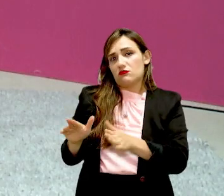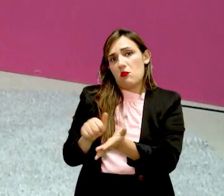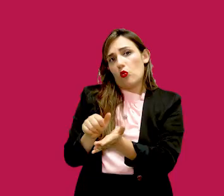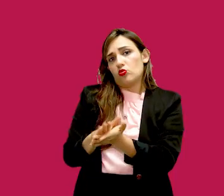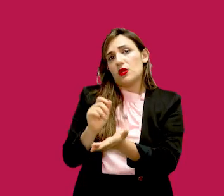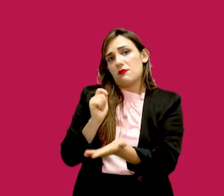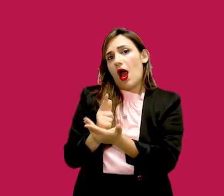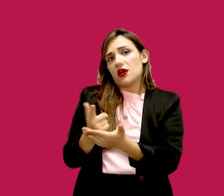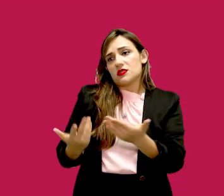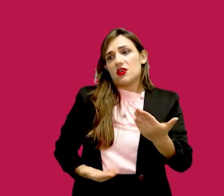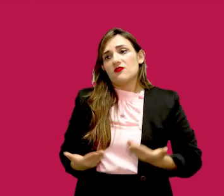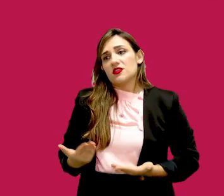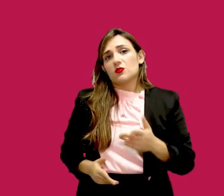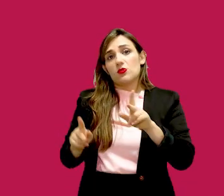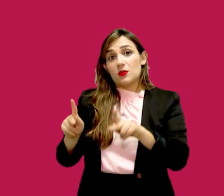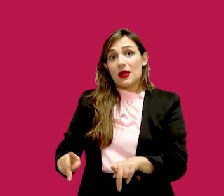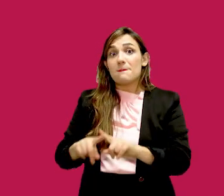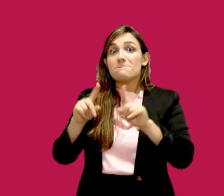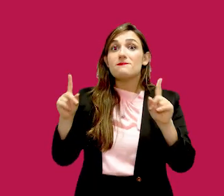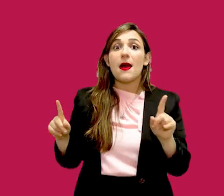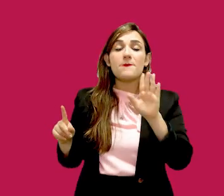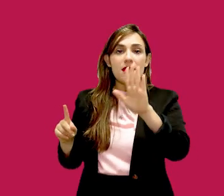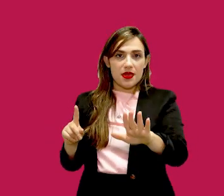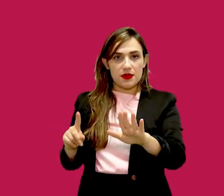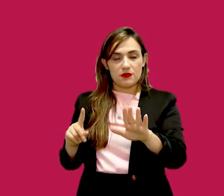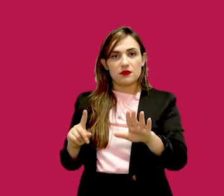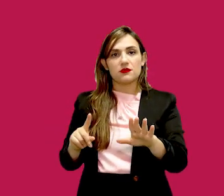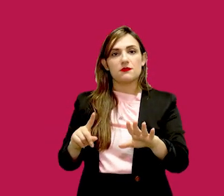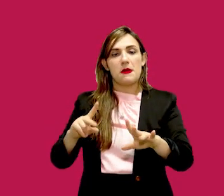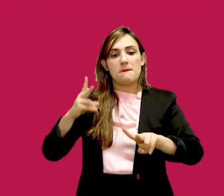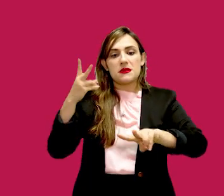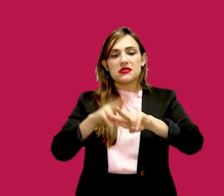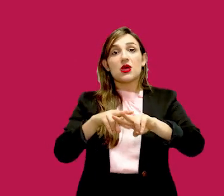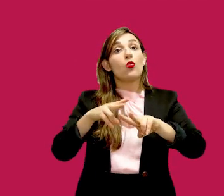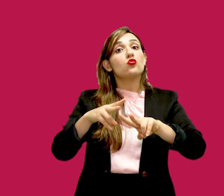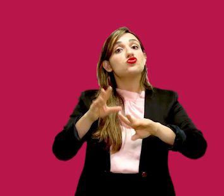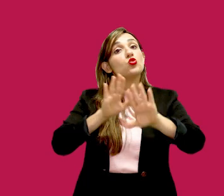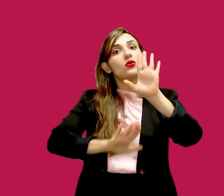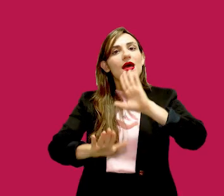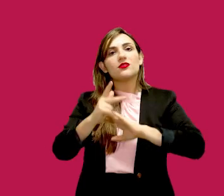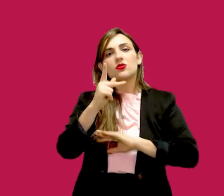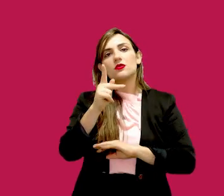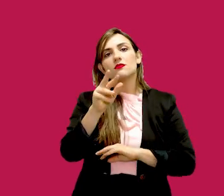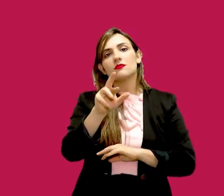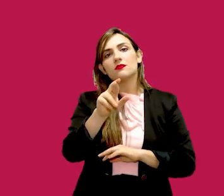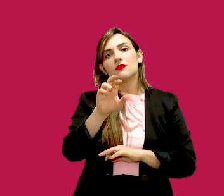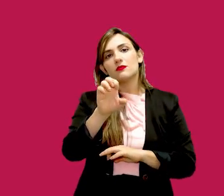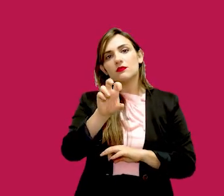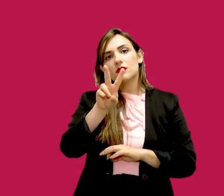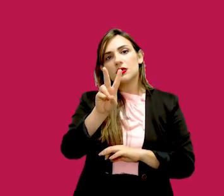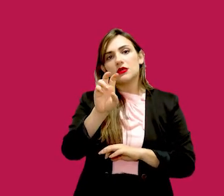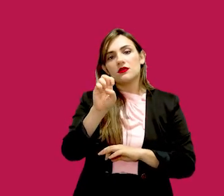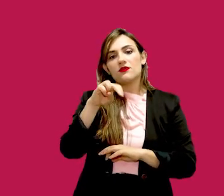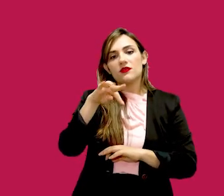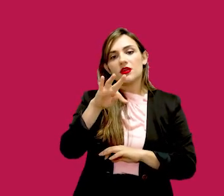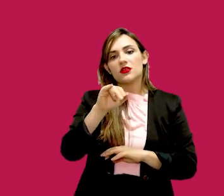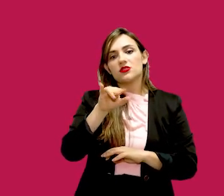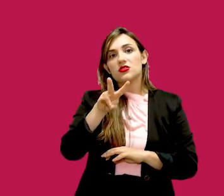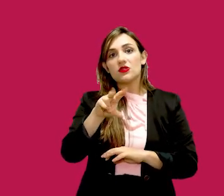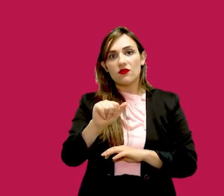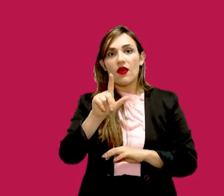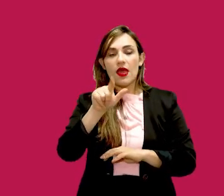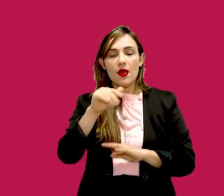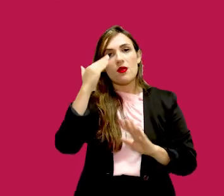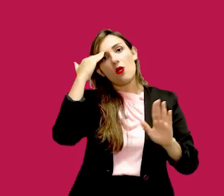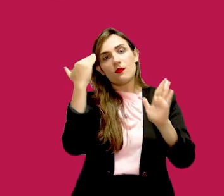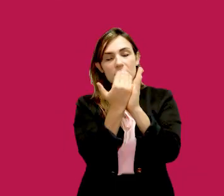de prisão. Tá? Mas a prisão preventiva, a prisão decretada para que ele cumpra uma medida